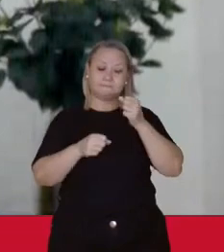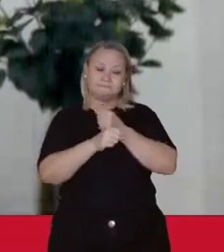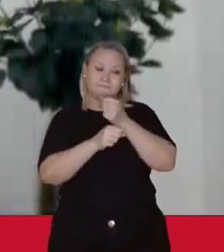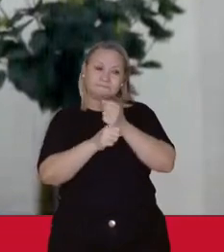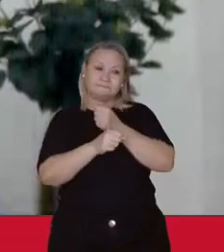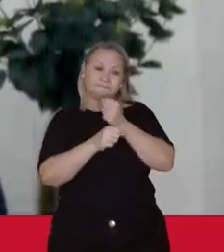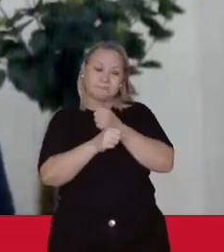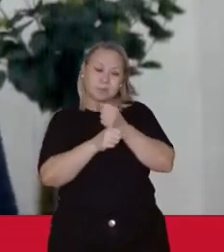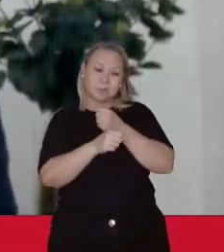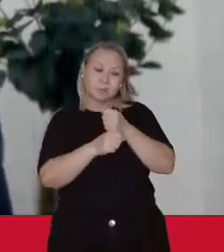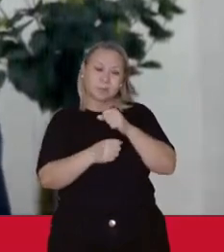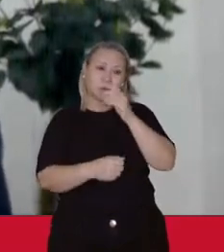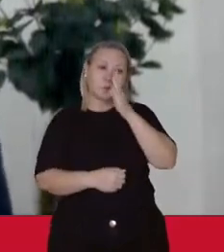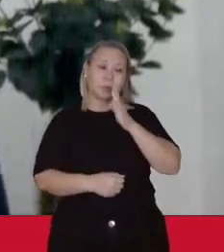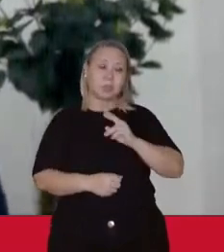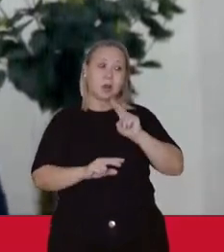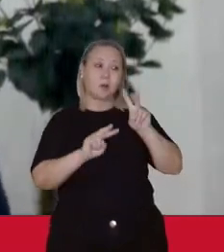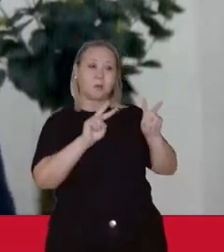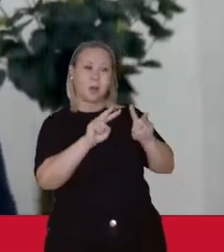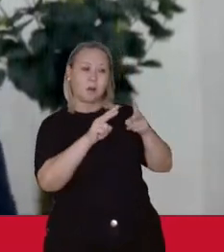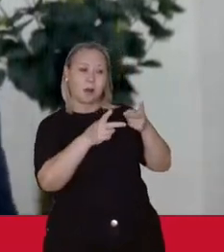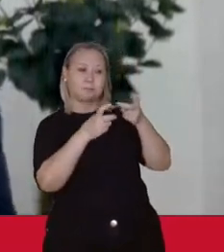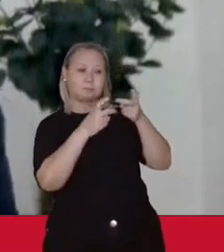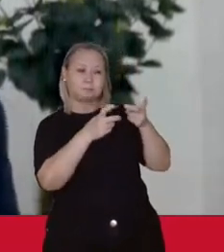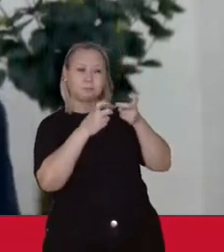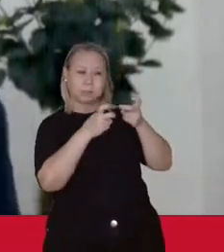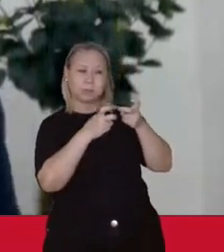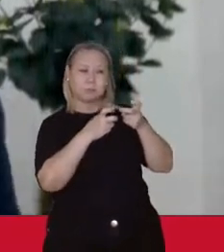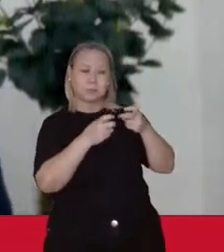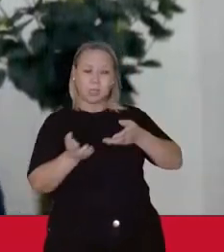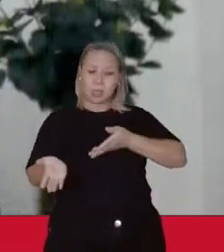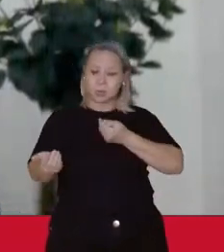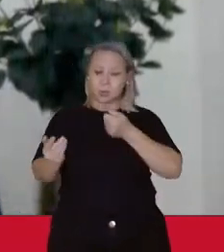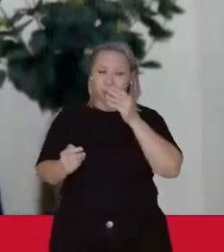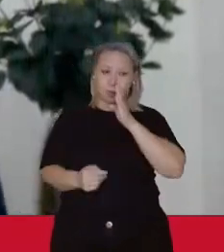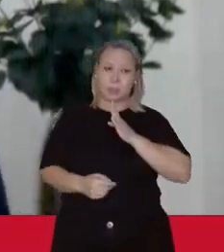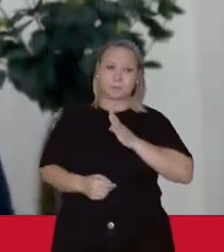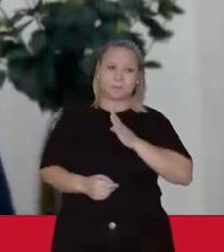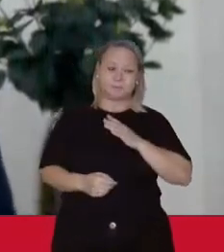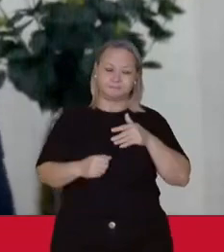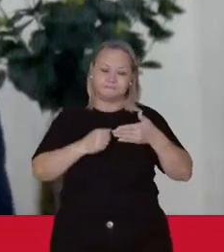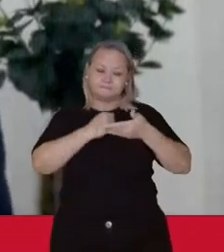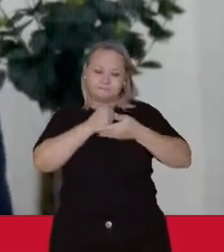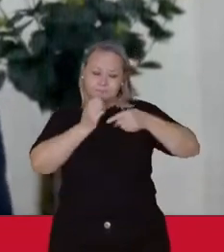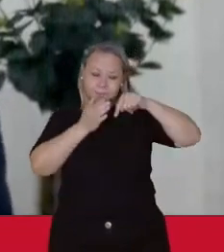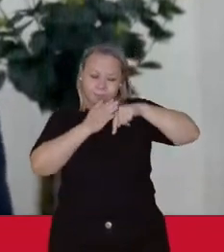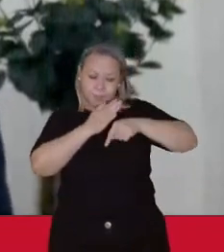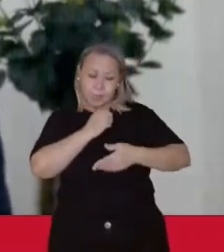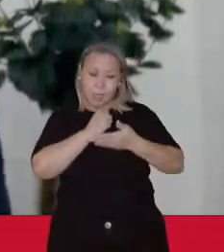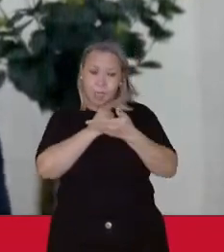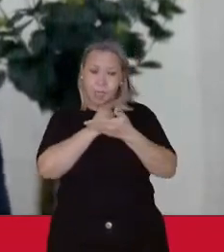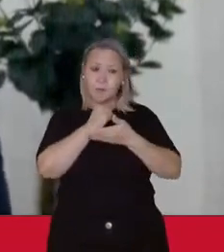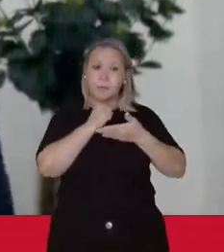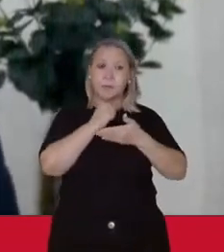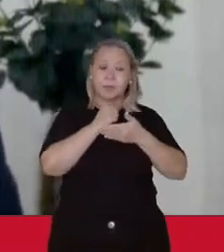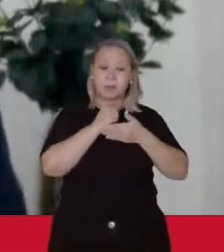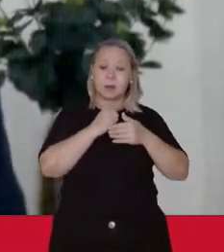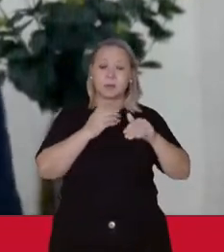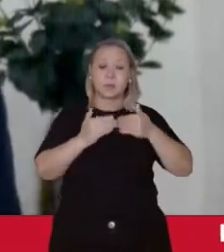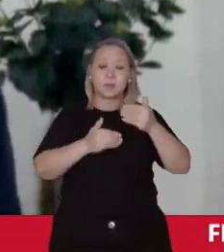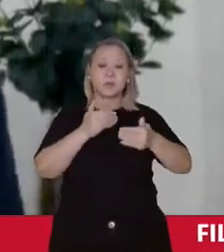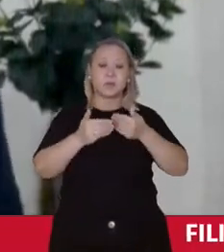que é olhar para a juventude brasileira. É fundamental nesse processo de superação da pandemia